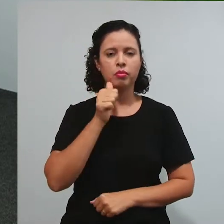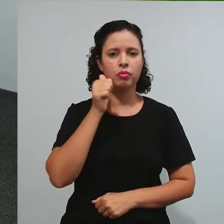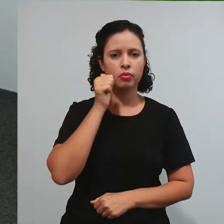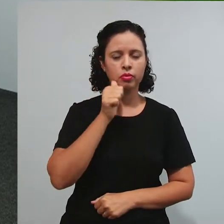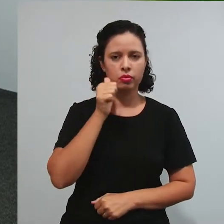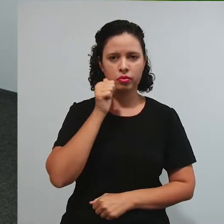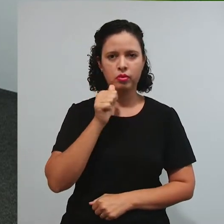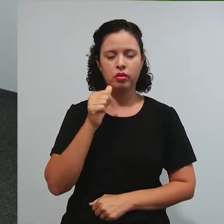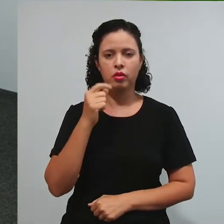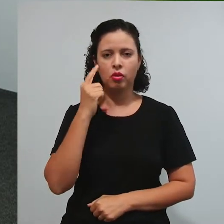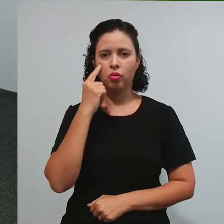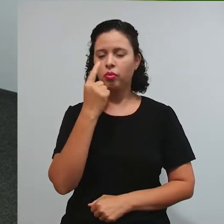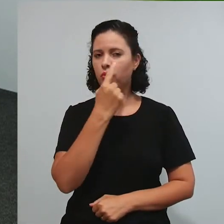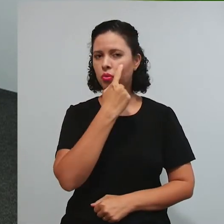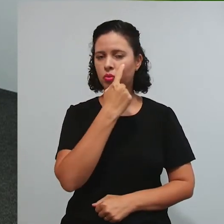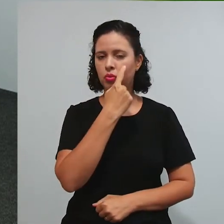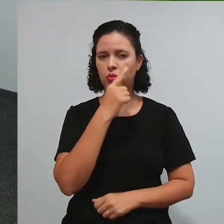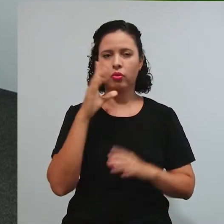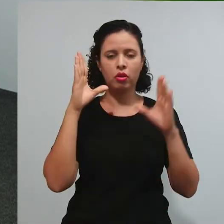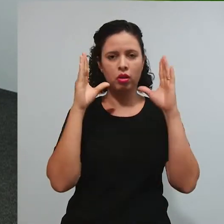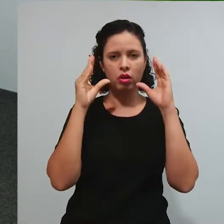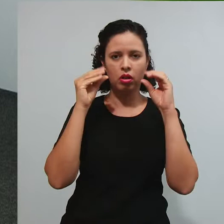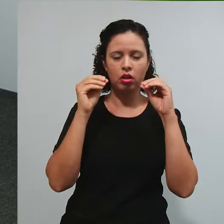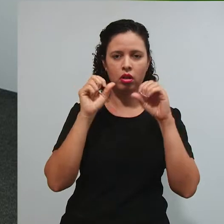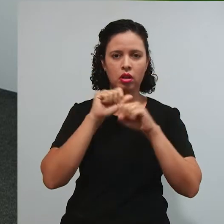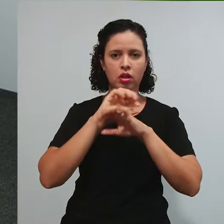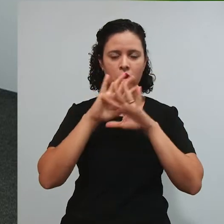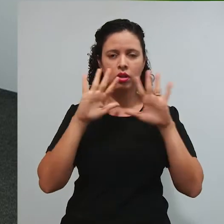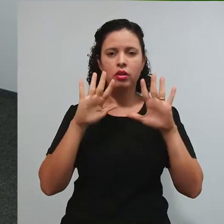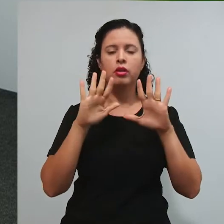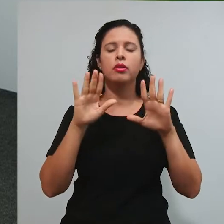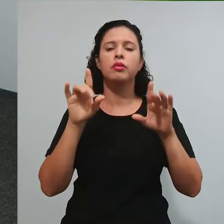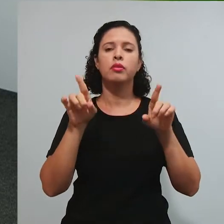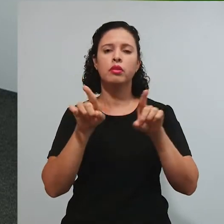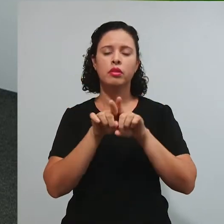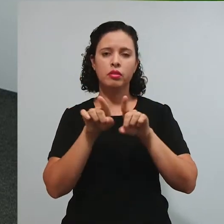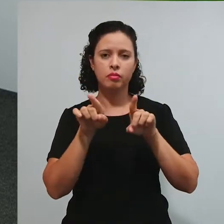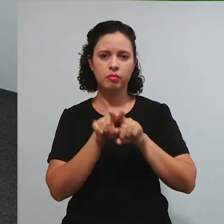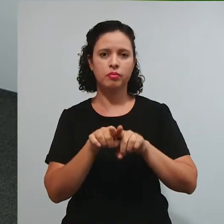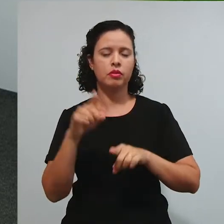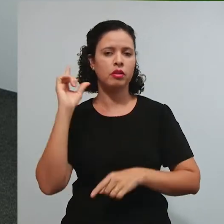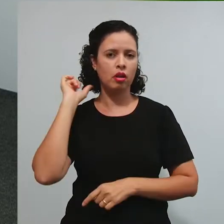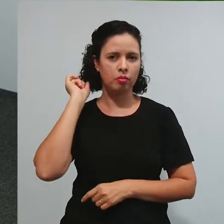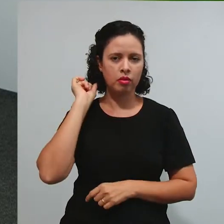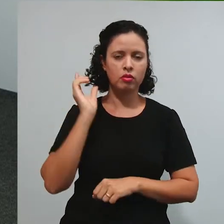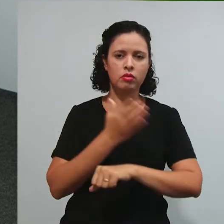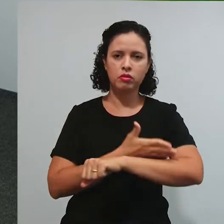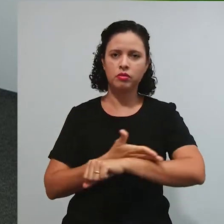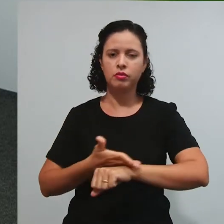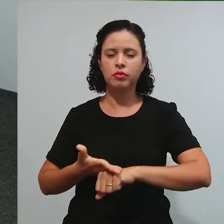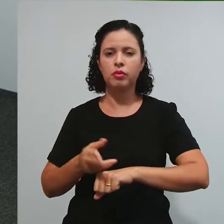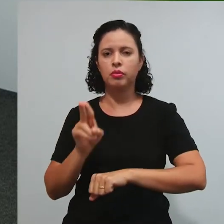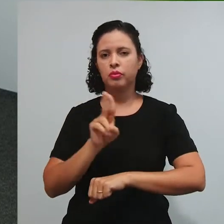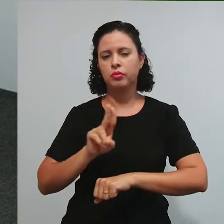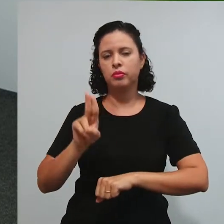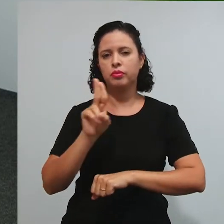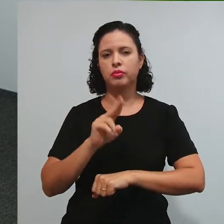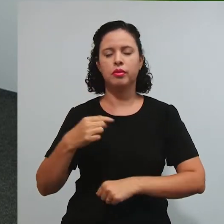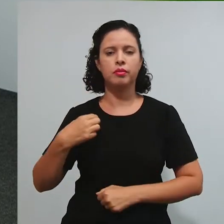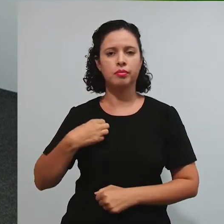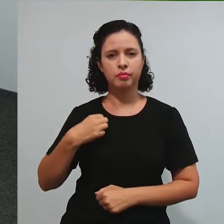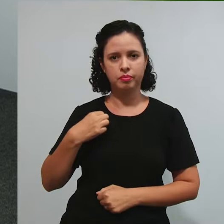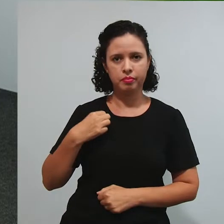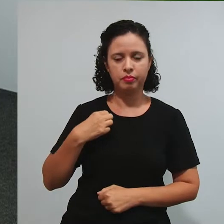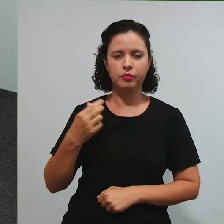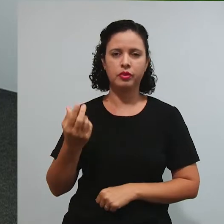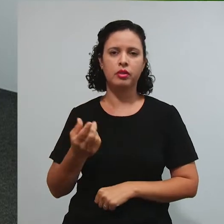mulher, tenho os olhos claros, cabelo grisalho, estou usando uma blusa branca com